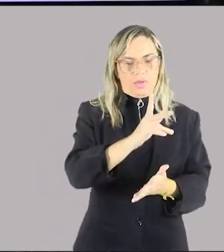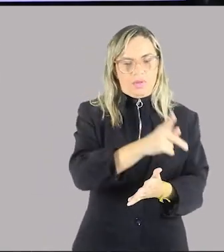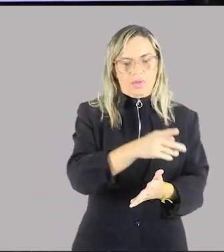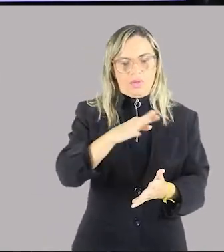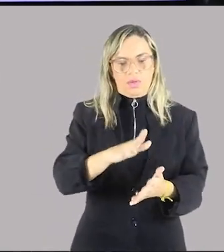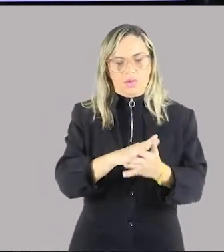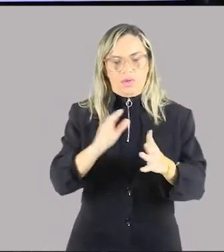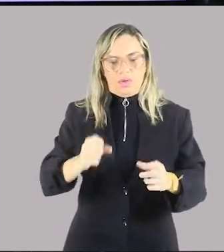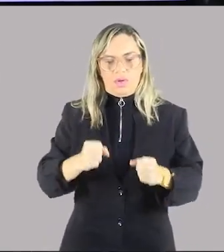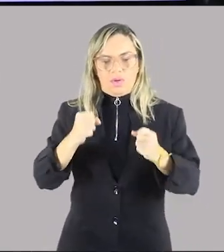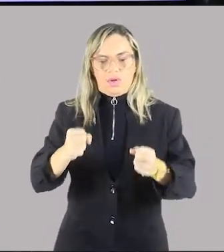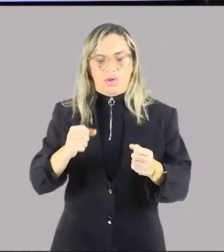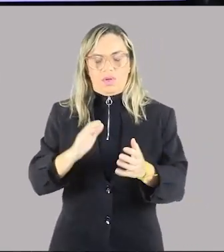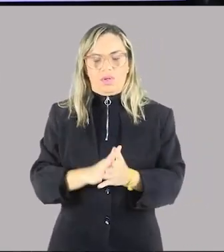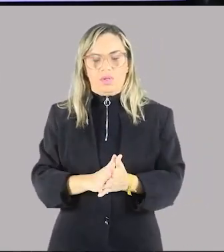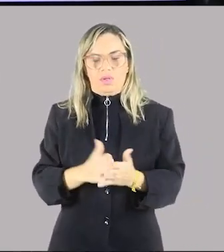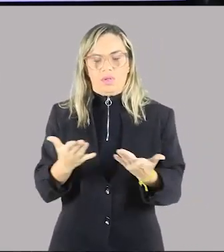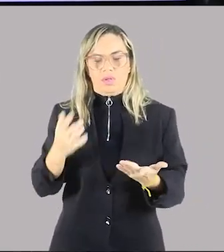ser